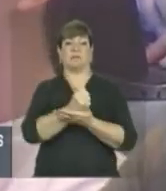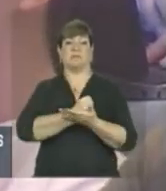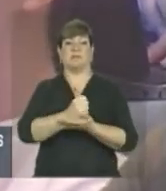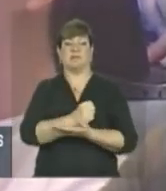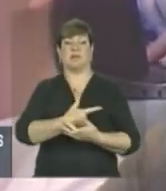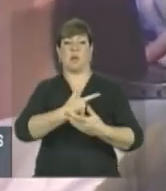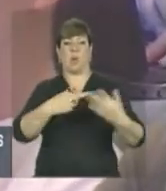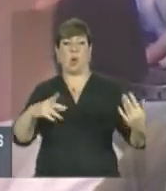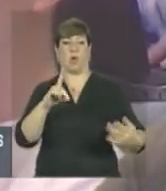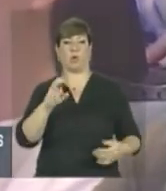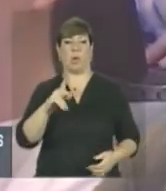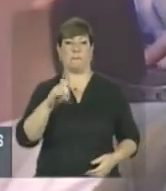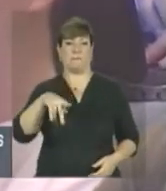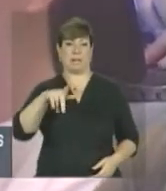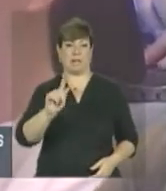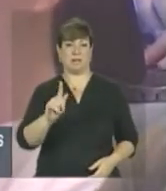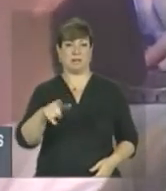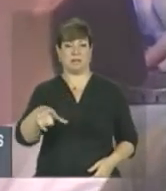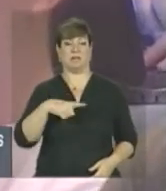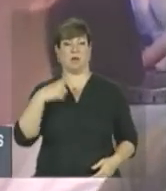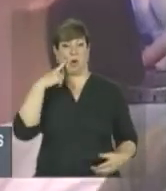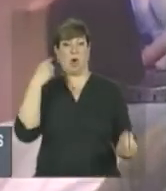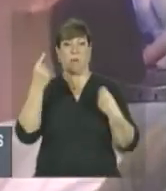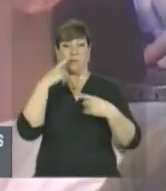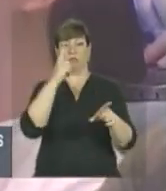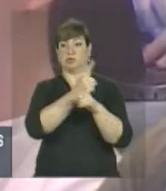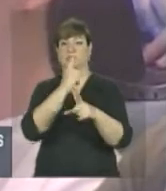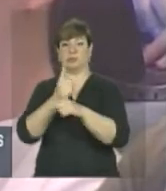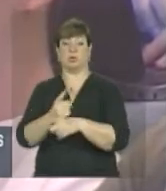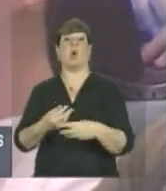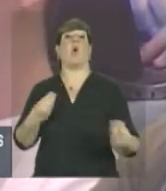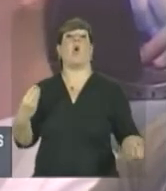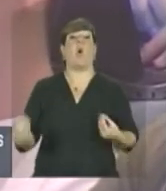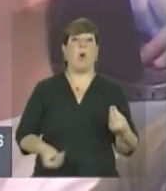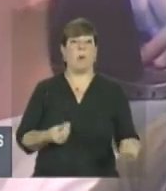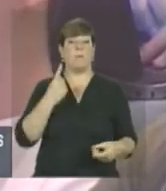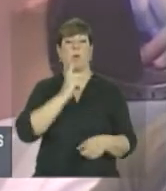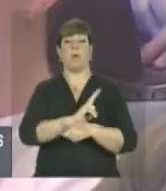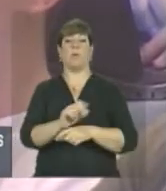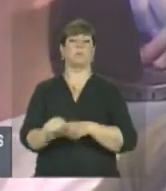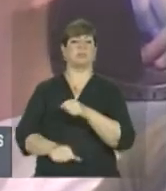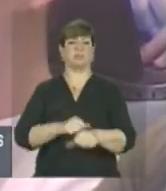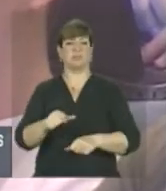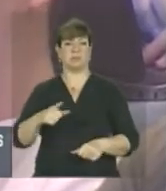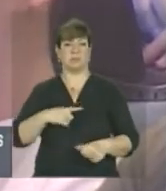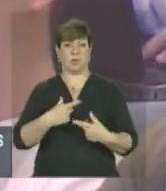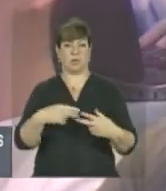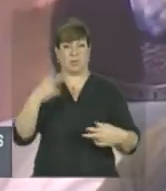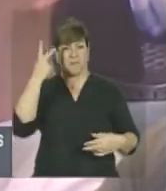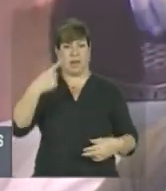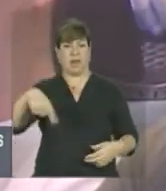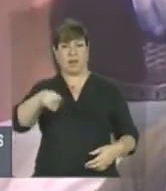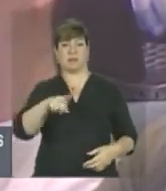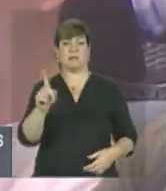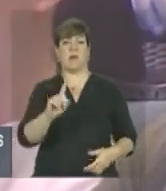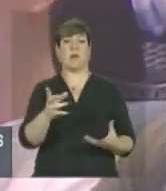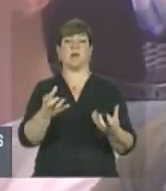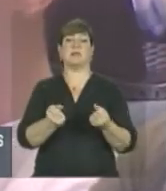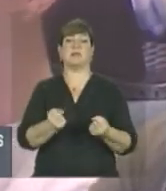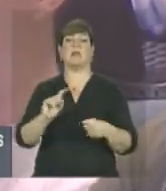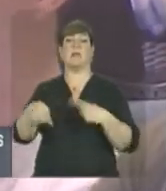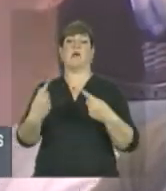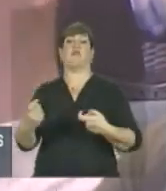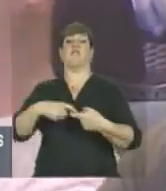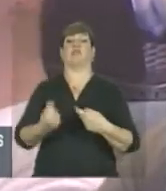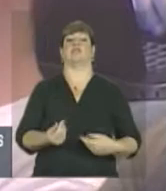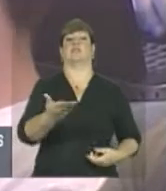Fernandes e o atleta da marcha atlética. Queria saber como que, se teve alguma mudança para esses atletas não receberem e depois ter que devolver o